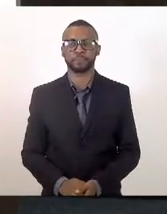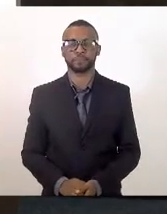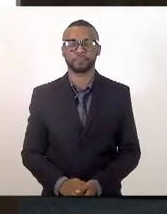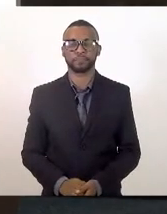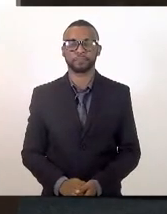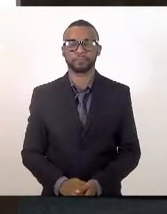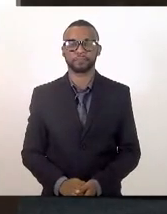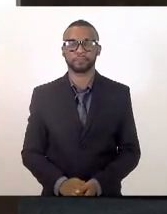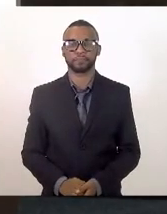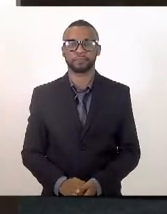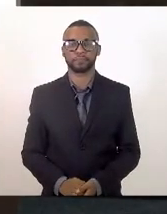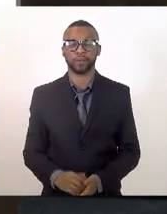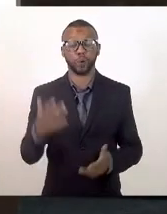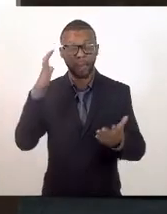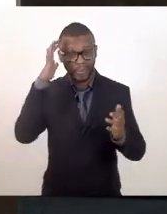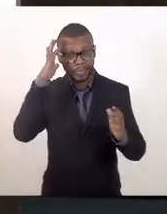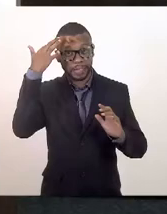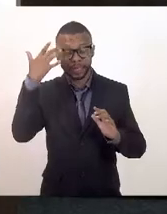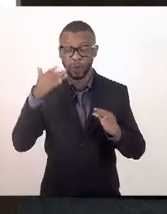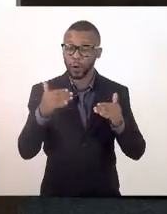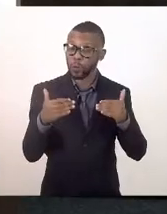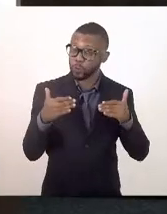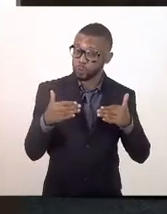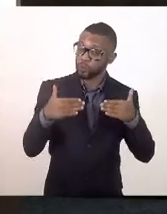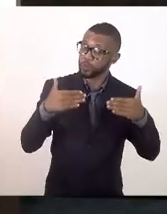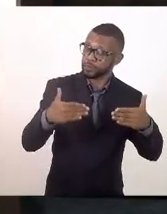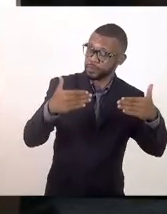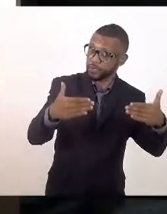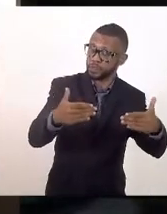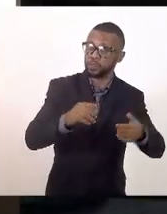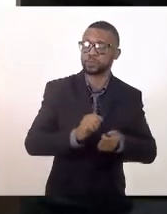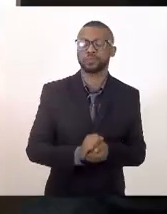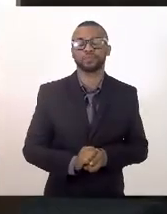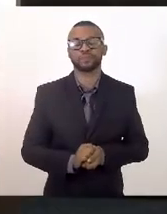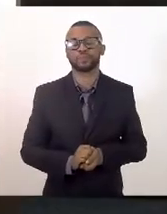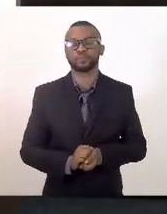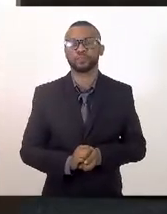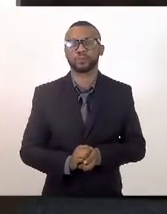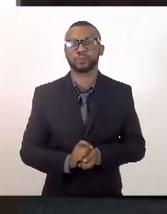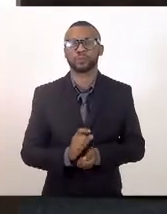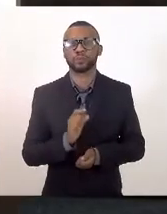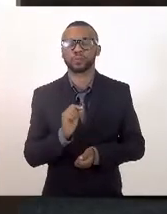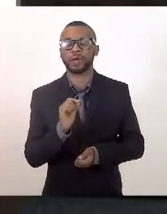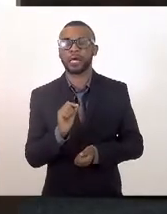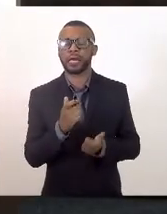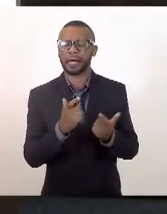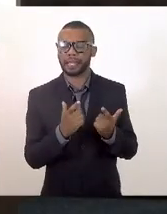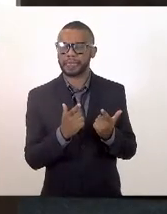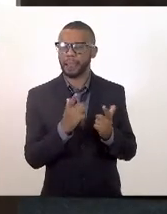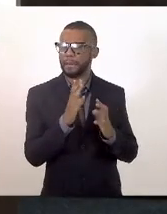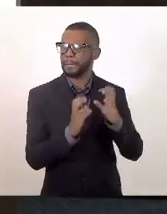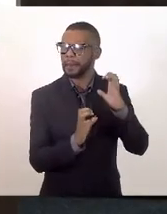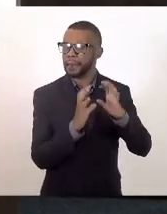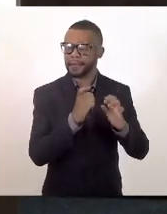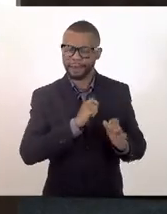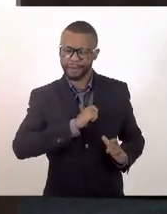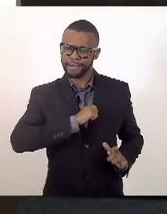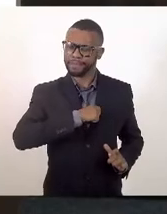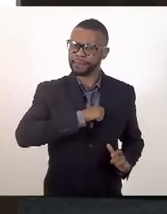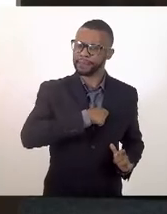a decisão do ministro, senhor presidente, foi afastamento da guerra fiscal, ausência